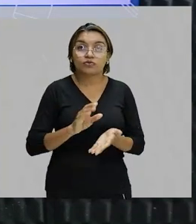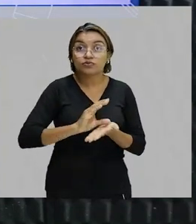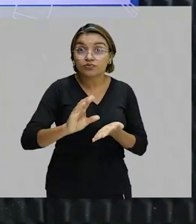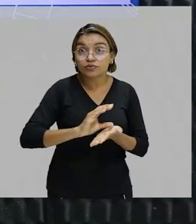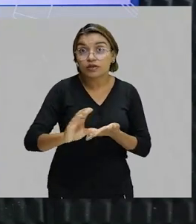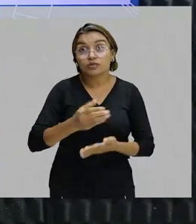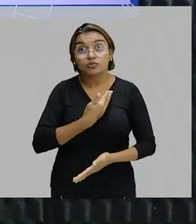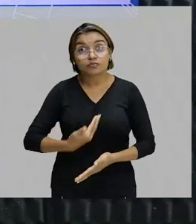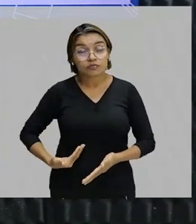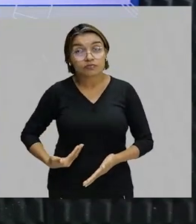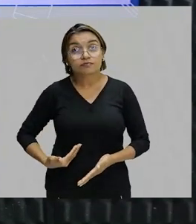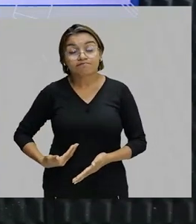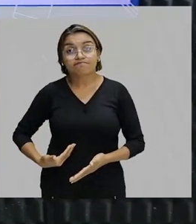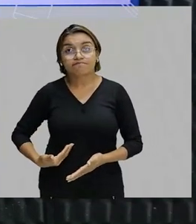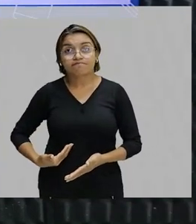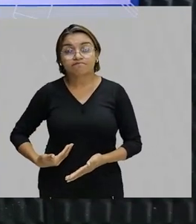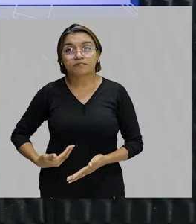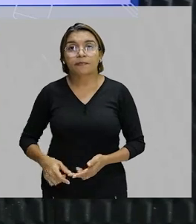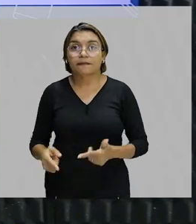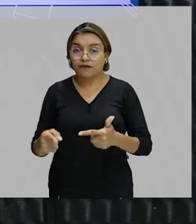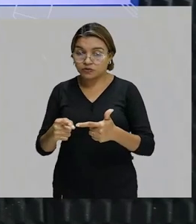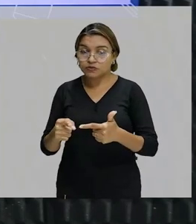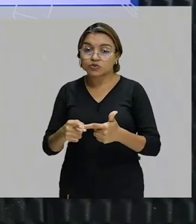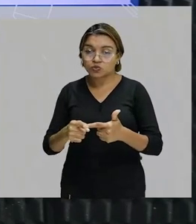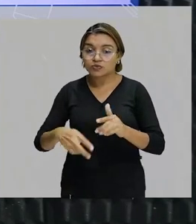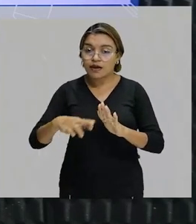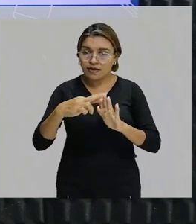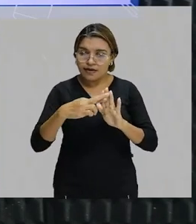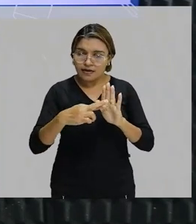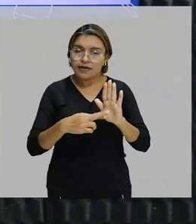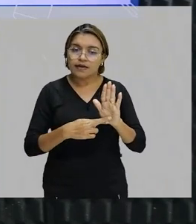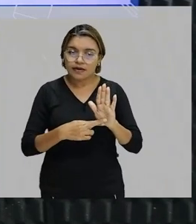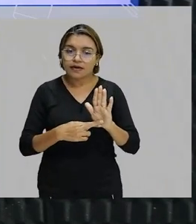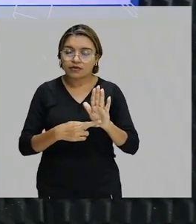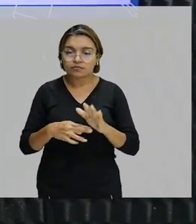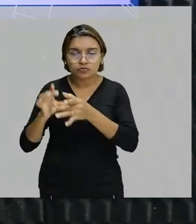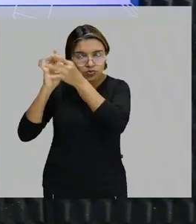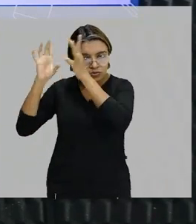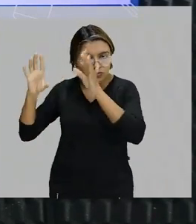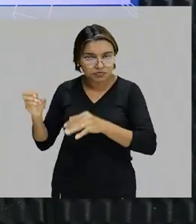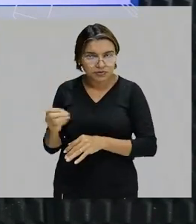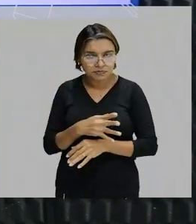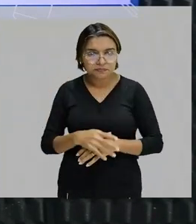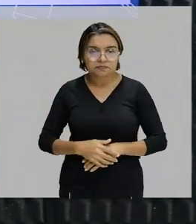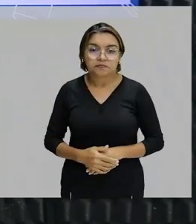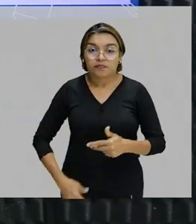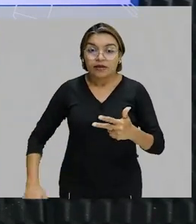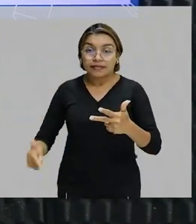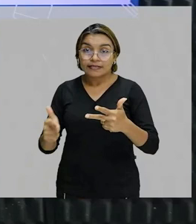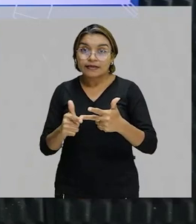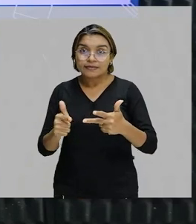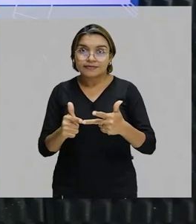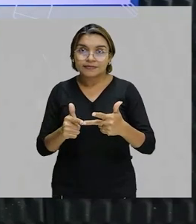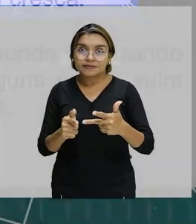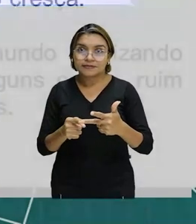público segundo elemento ou regra melhor dizendo do neoliberalismo terceira